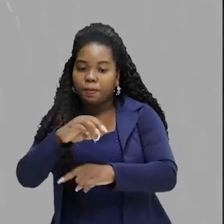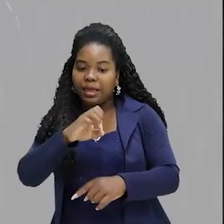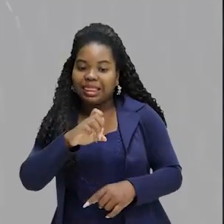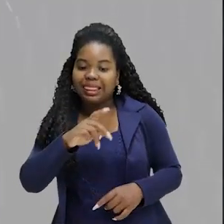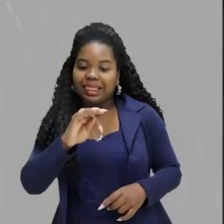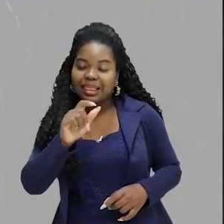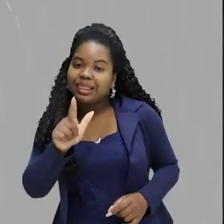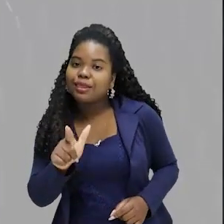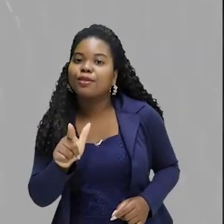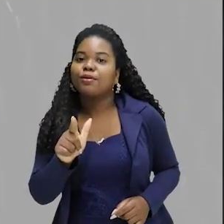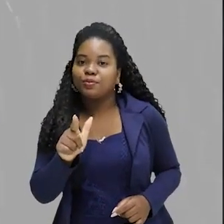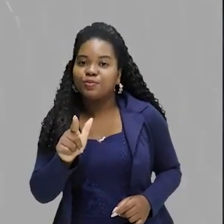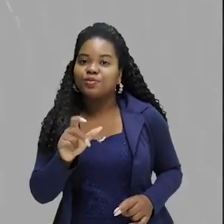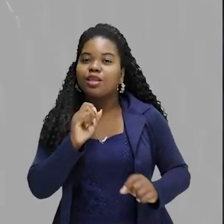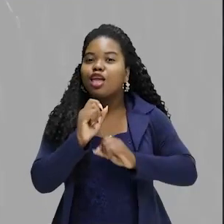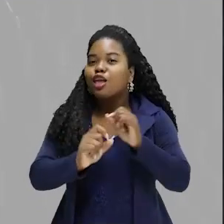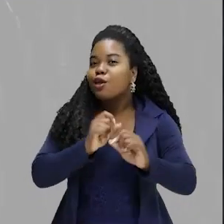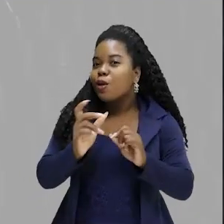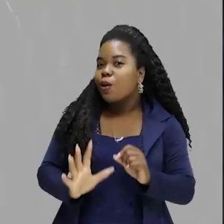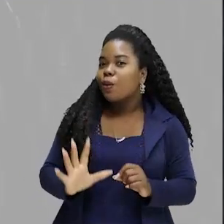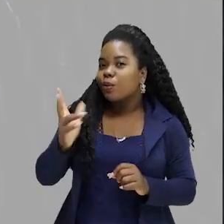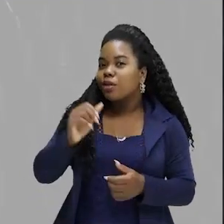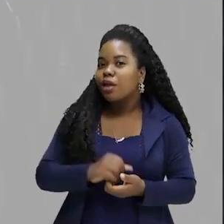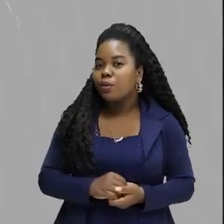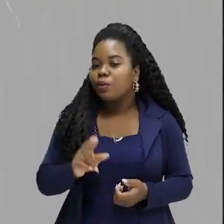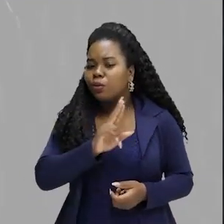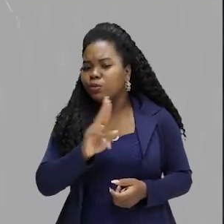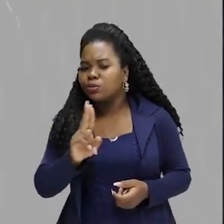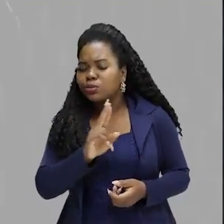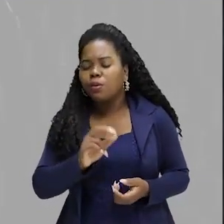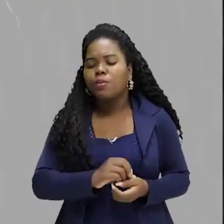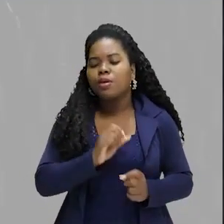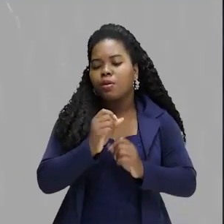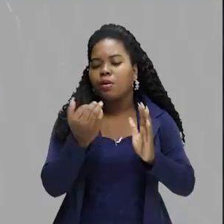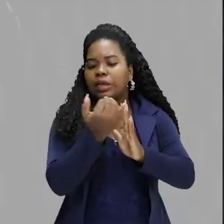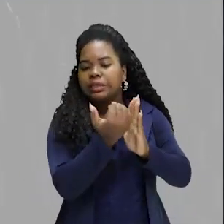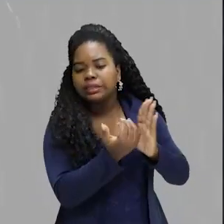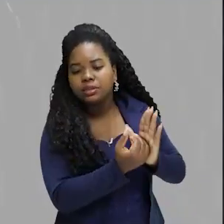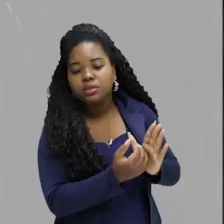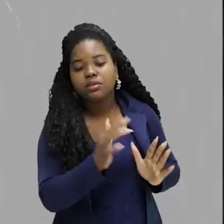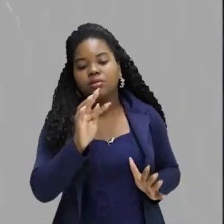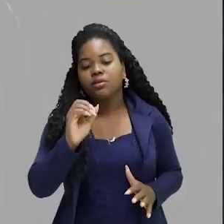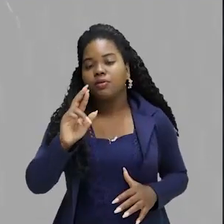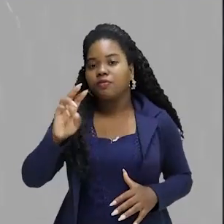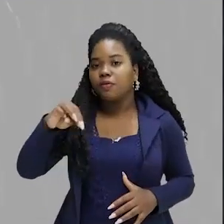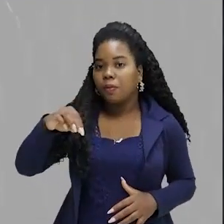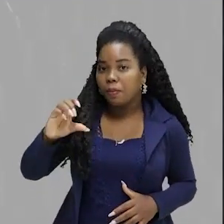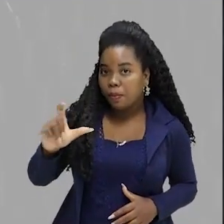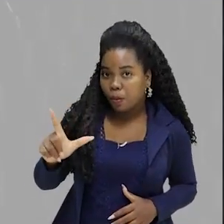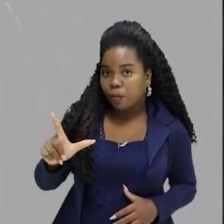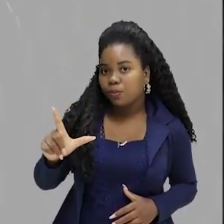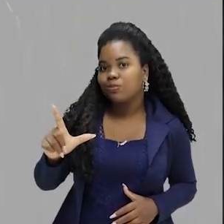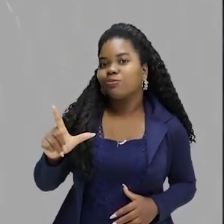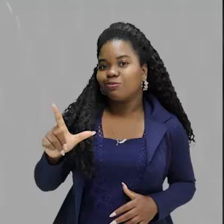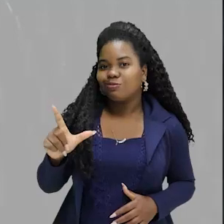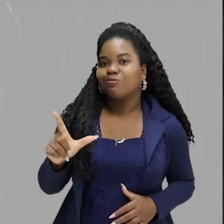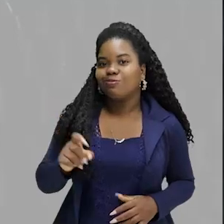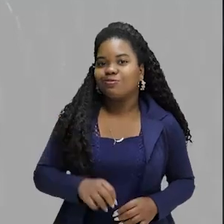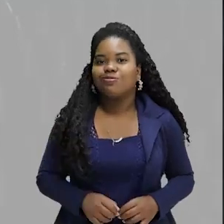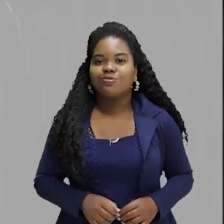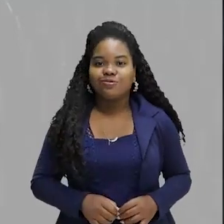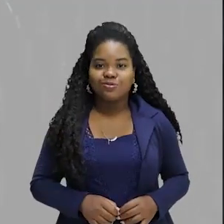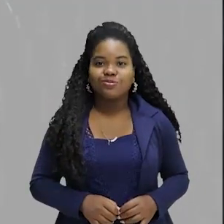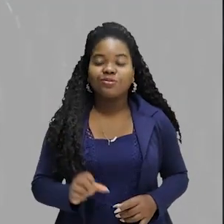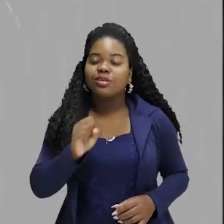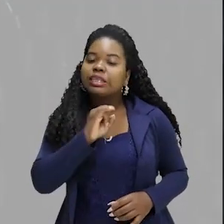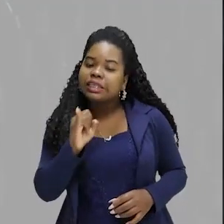metanal, que o seu nome comercial ou nome vulgar, é o formol ou formalina, certo?